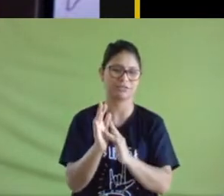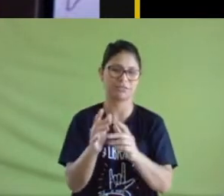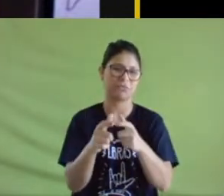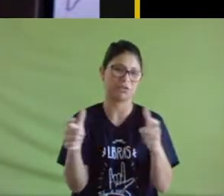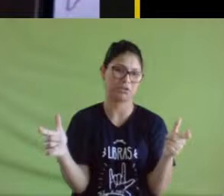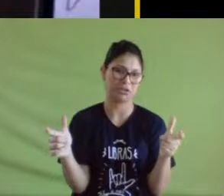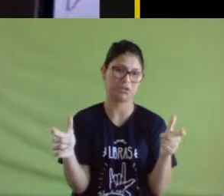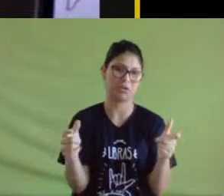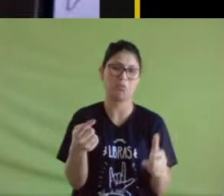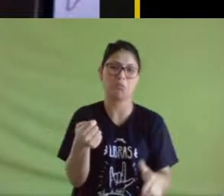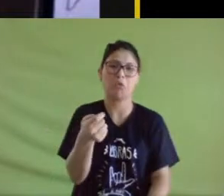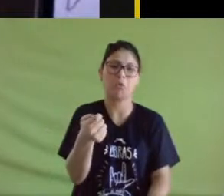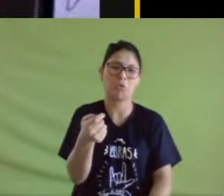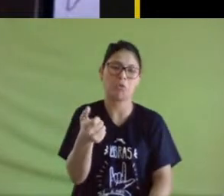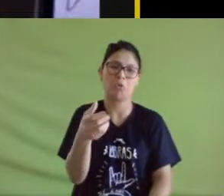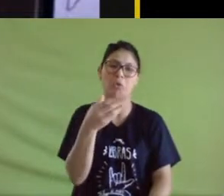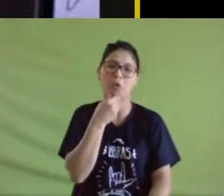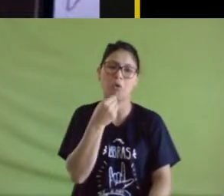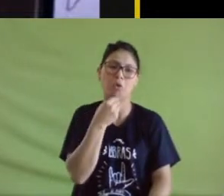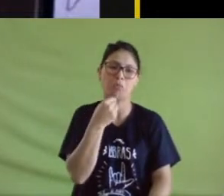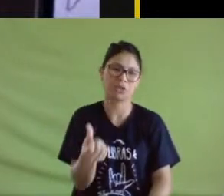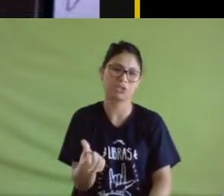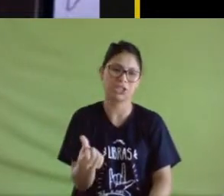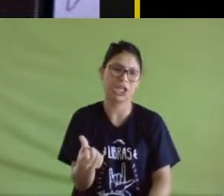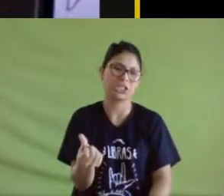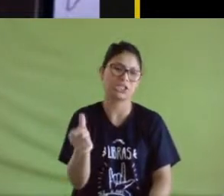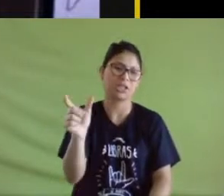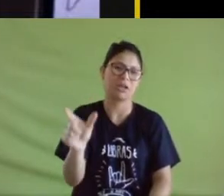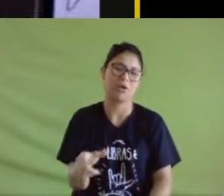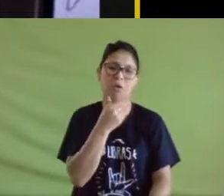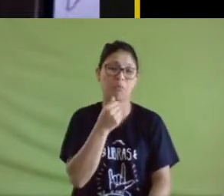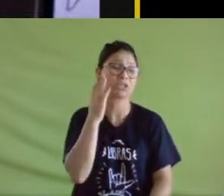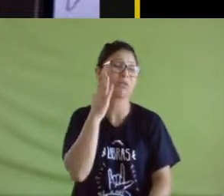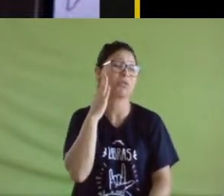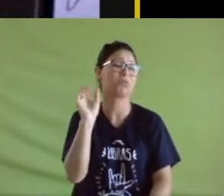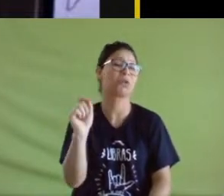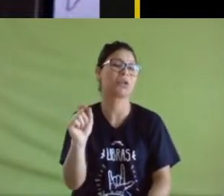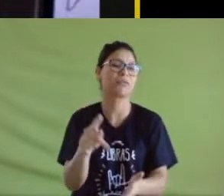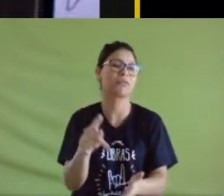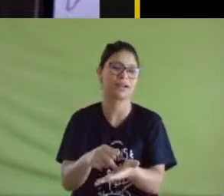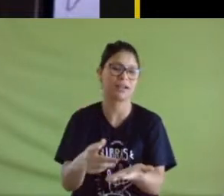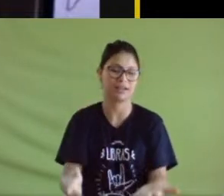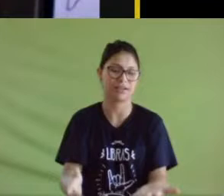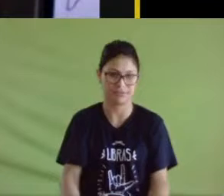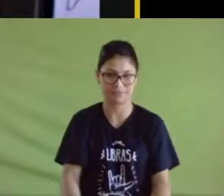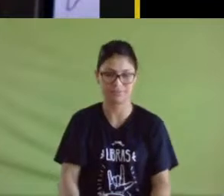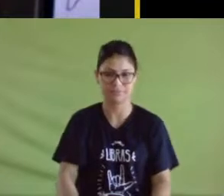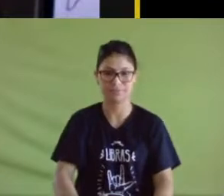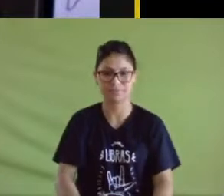que sabiam o que era verdadeiro. E a ideia de que